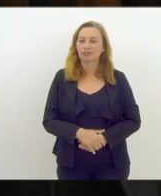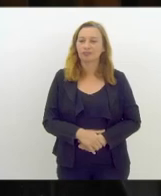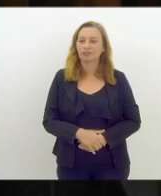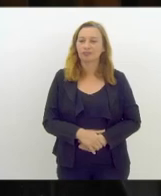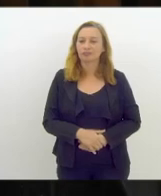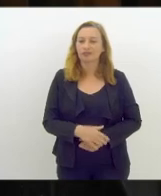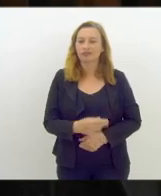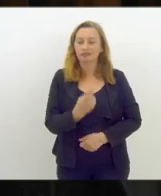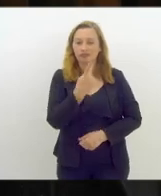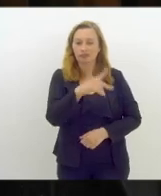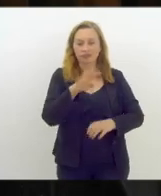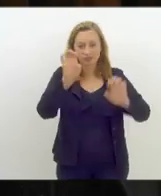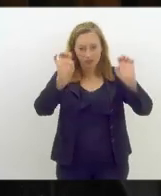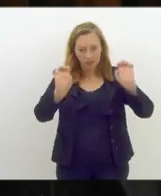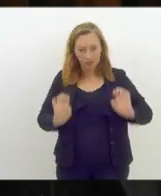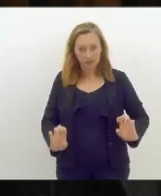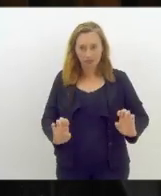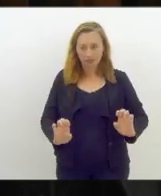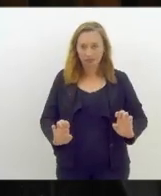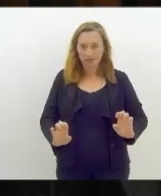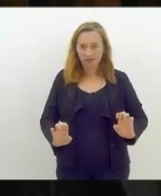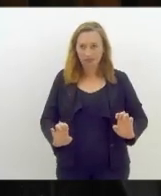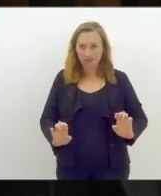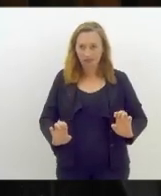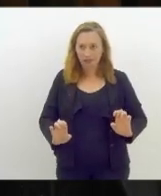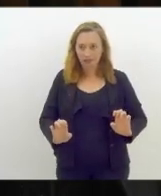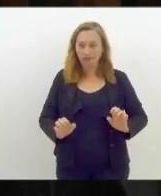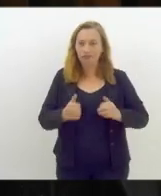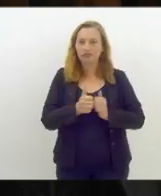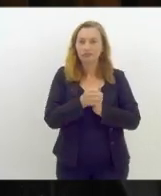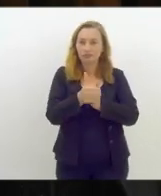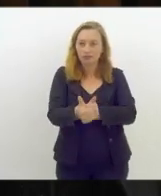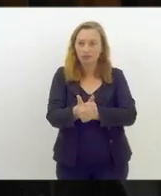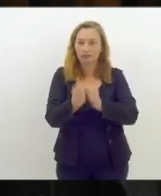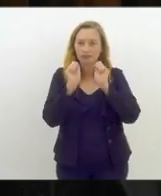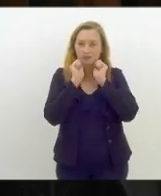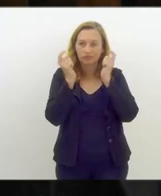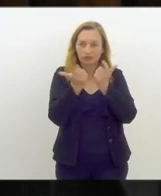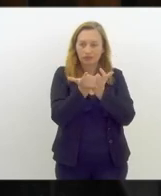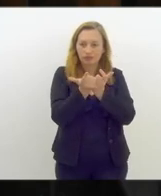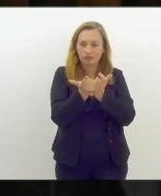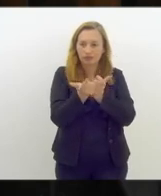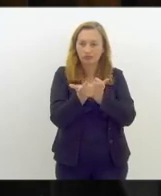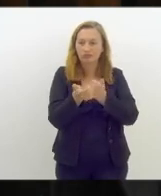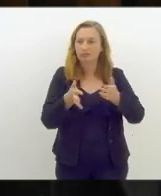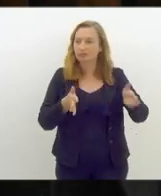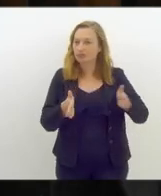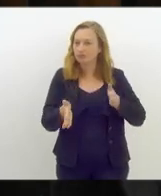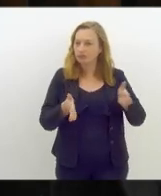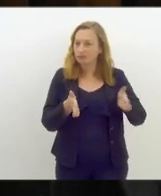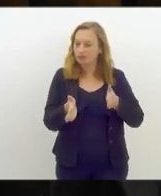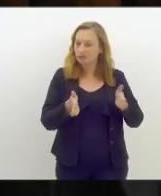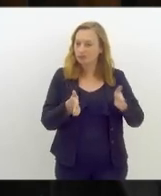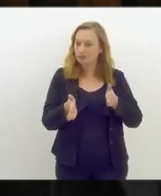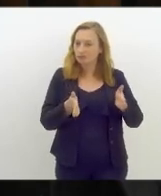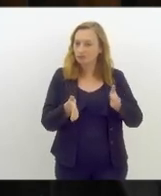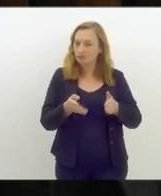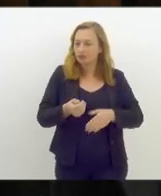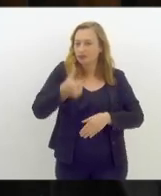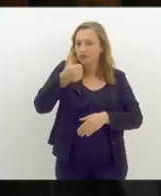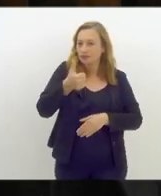Vossa Excelência imprimiu à Assembleia Legislativa durante esses